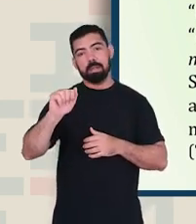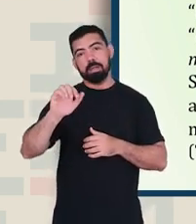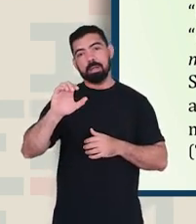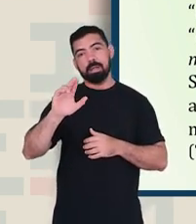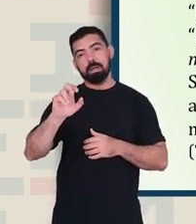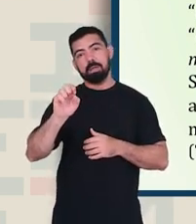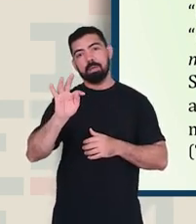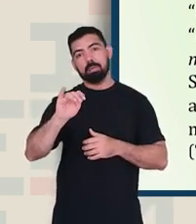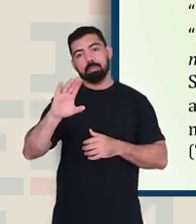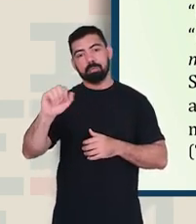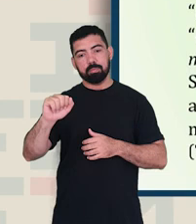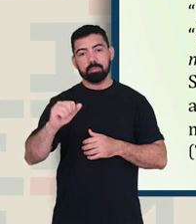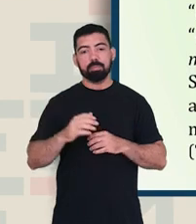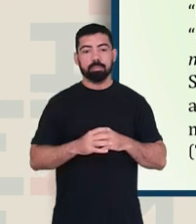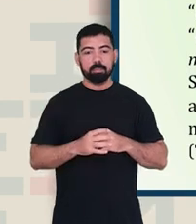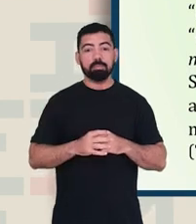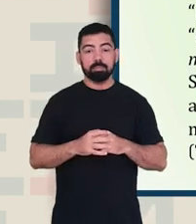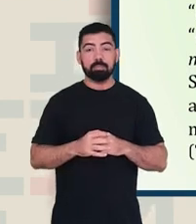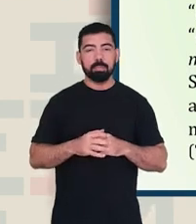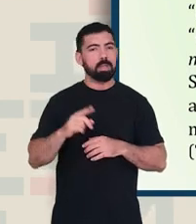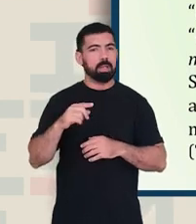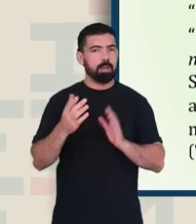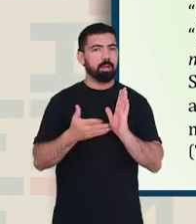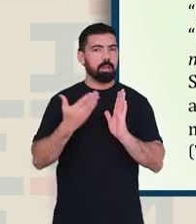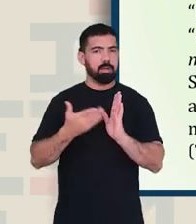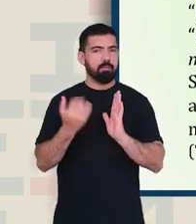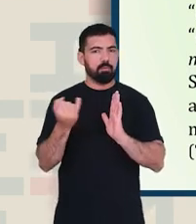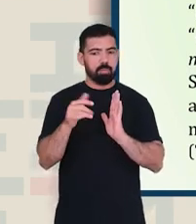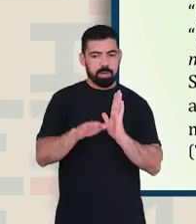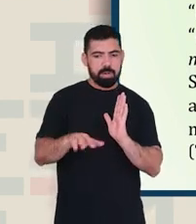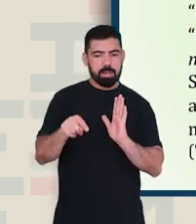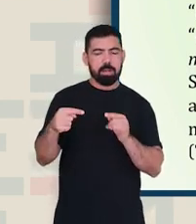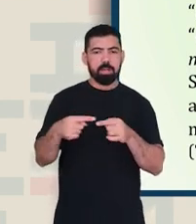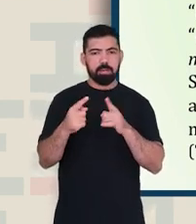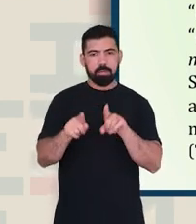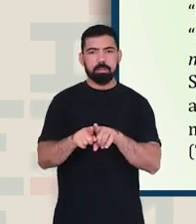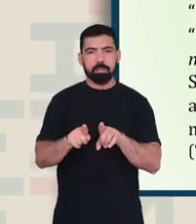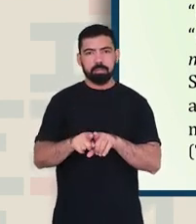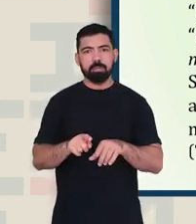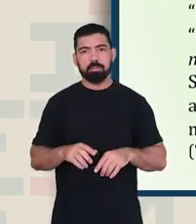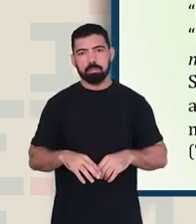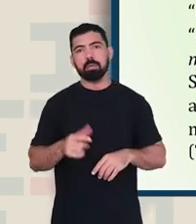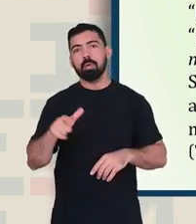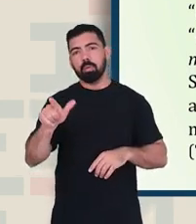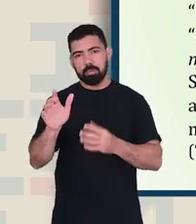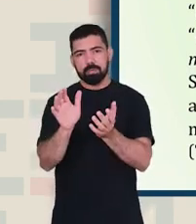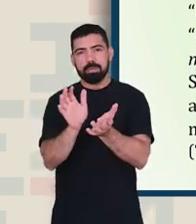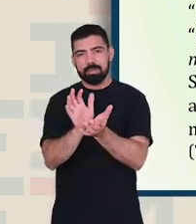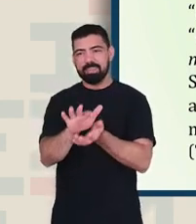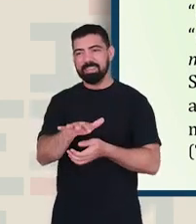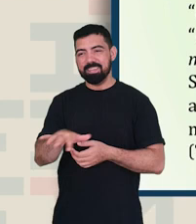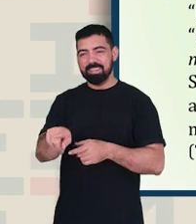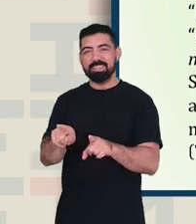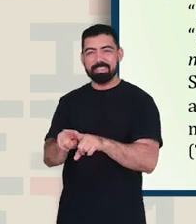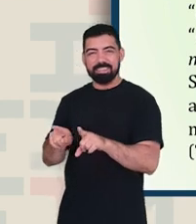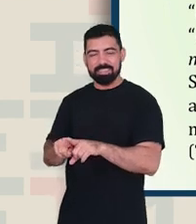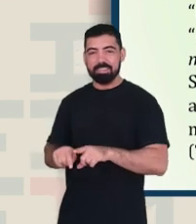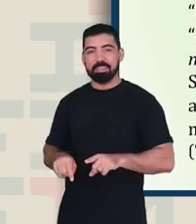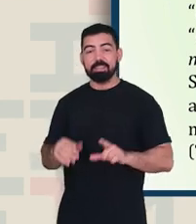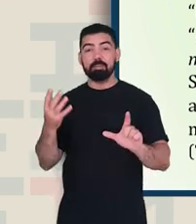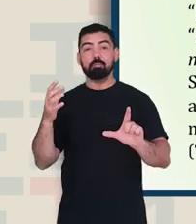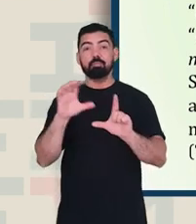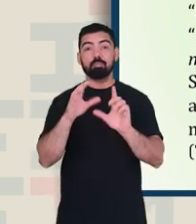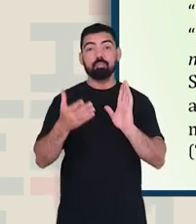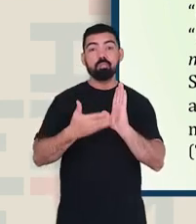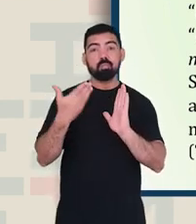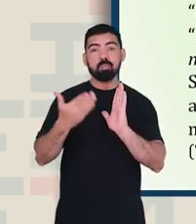compositor paulista bem importante nessa área, e em outras áreas também, e publicou um livro